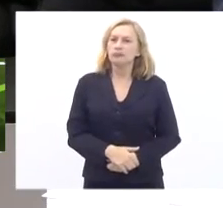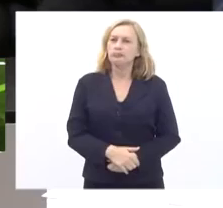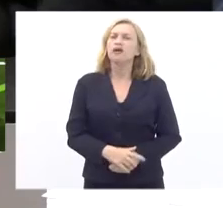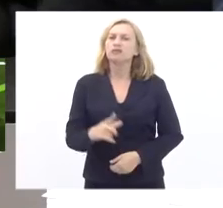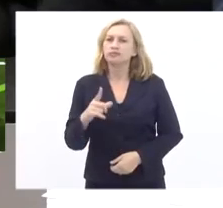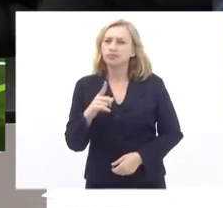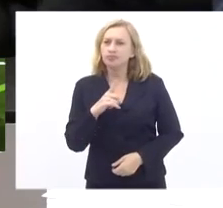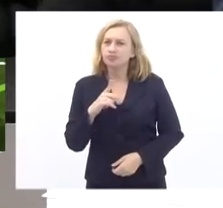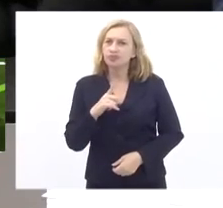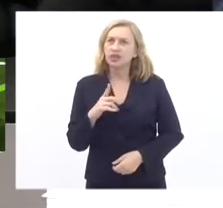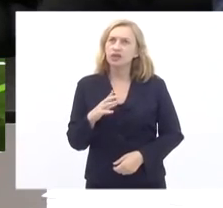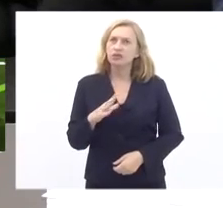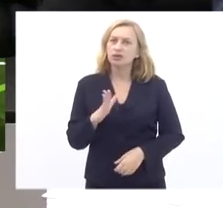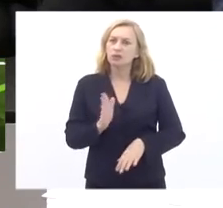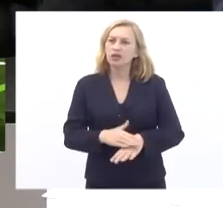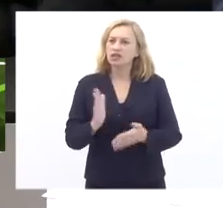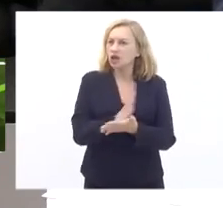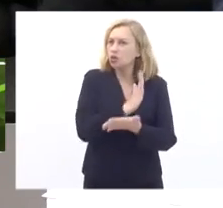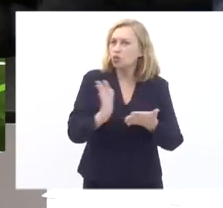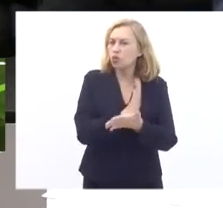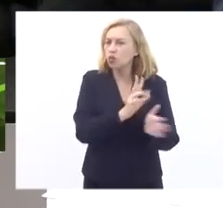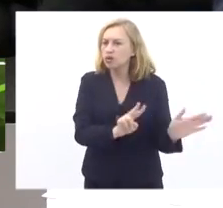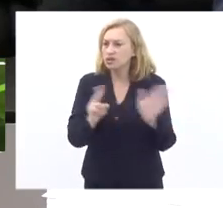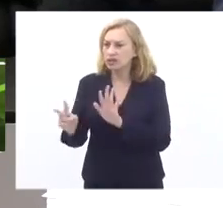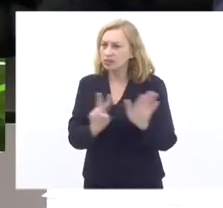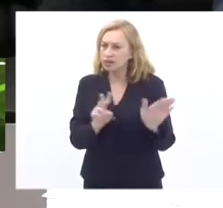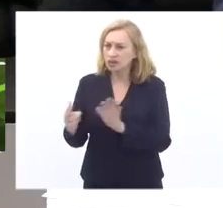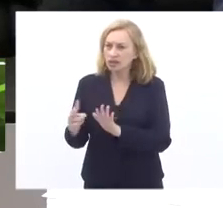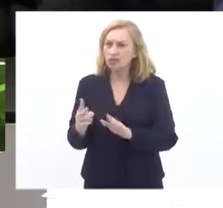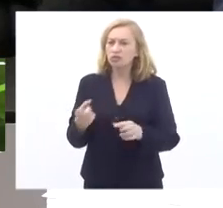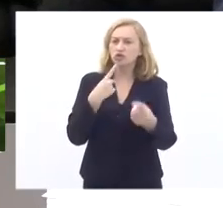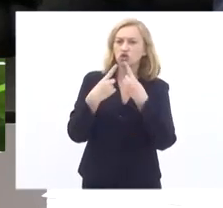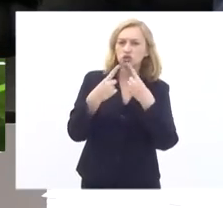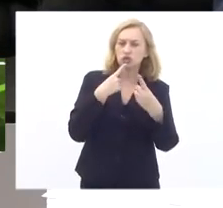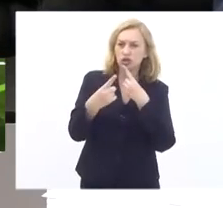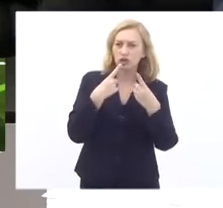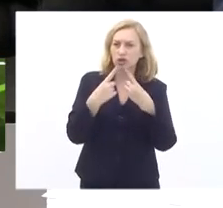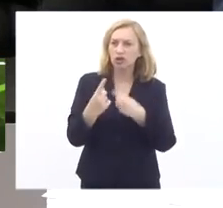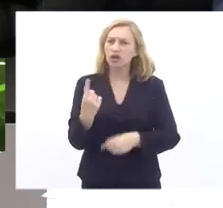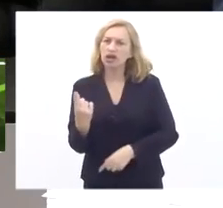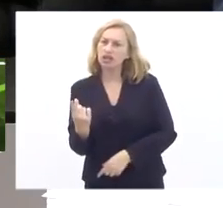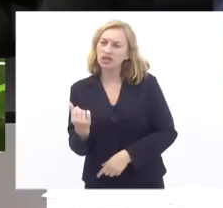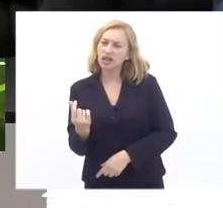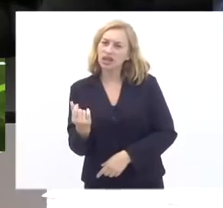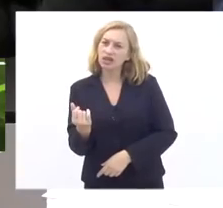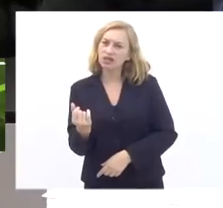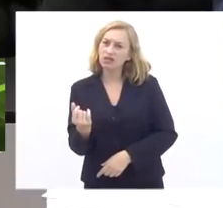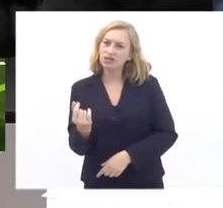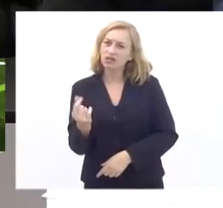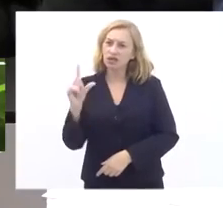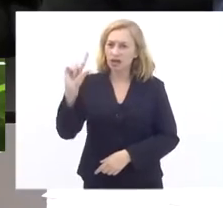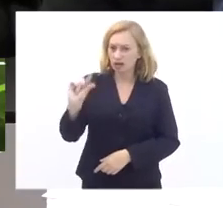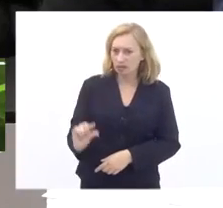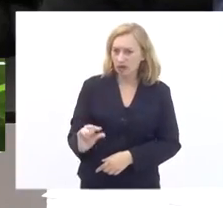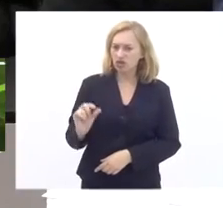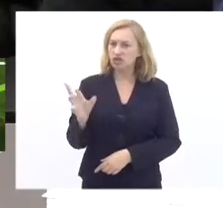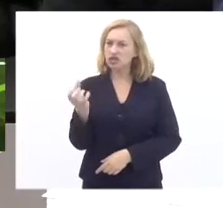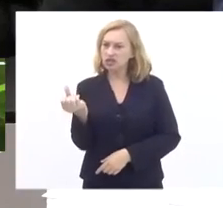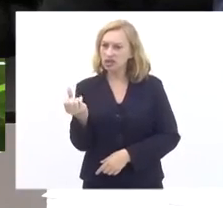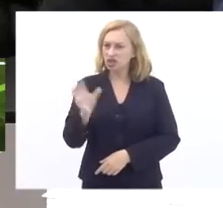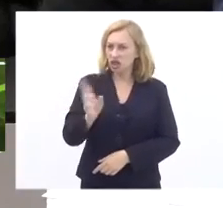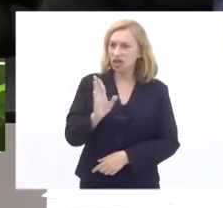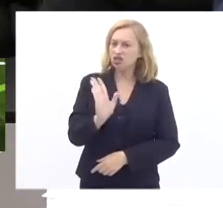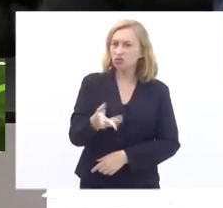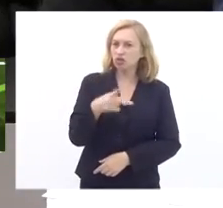Temos aí mais algumas semanas, ainda estamos em discussão. A tarifa deve ficar abaixo dos R$ 6,00, como ela comentou.